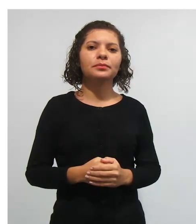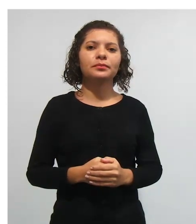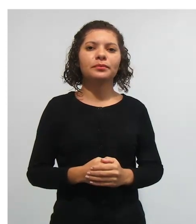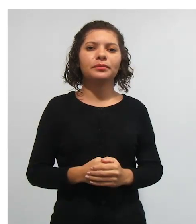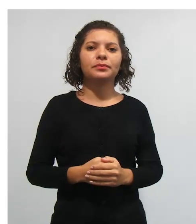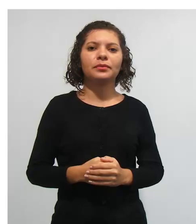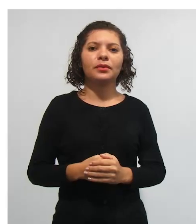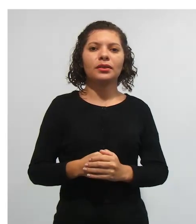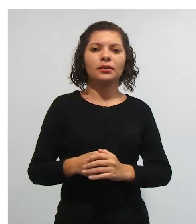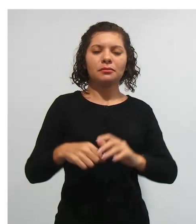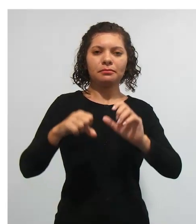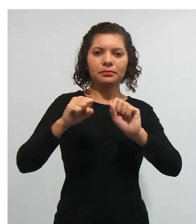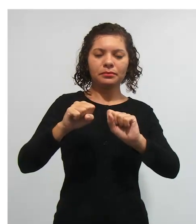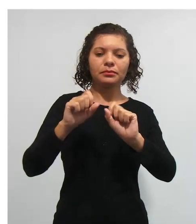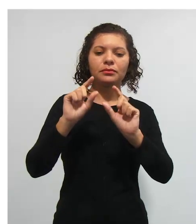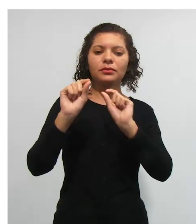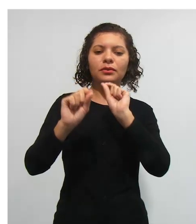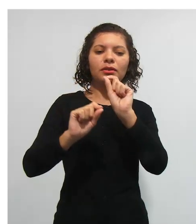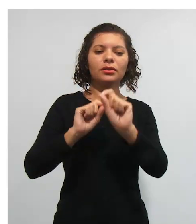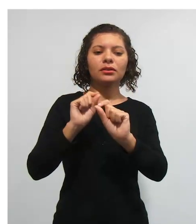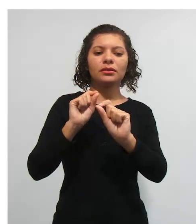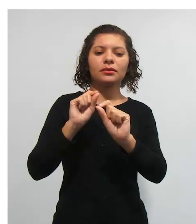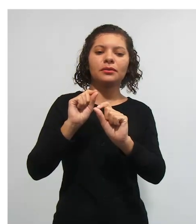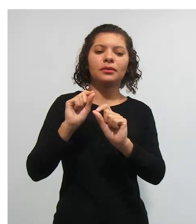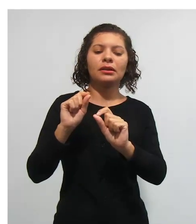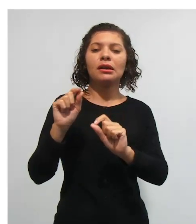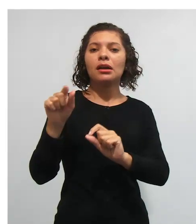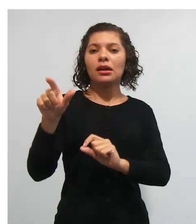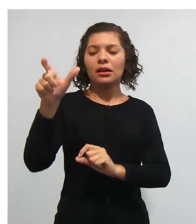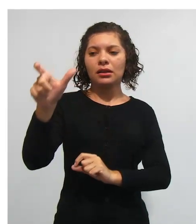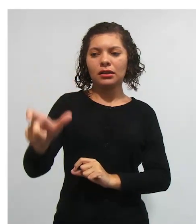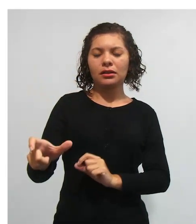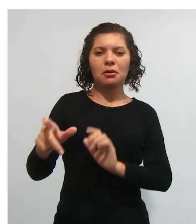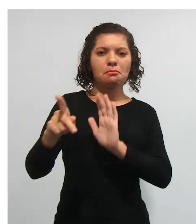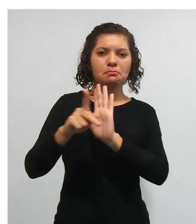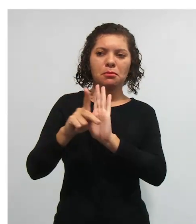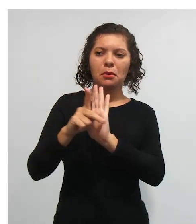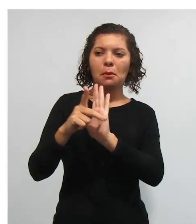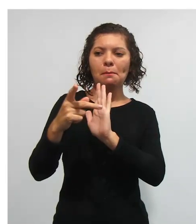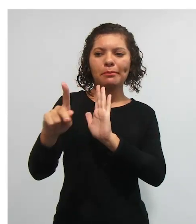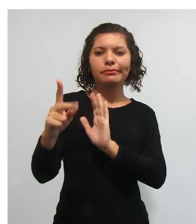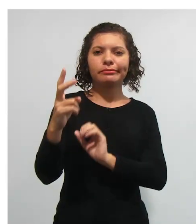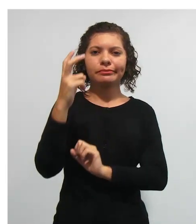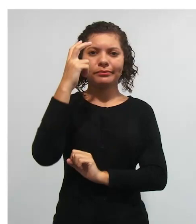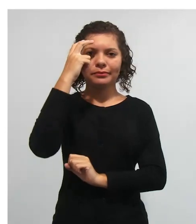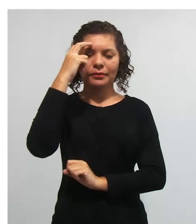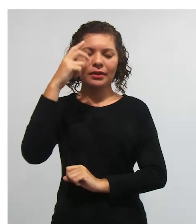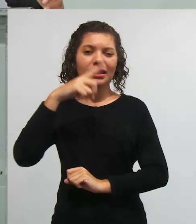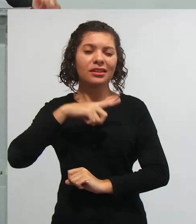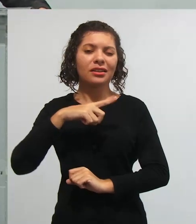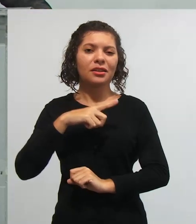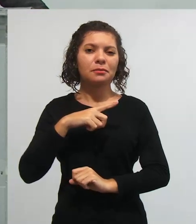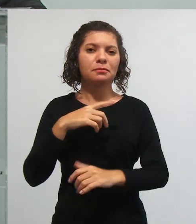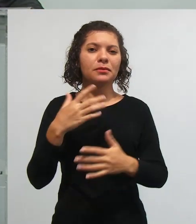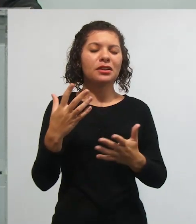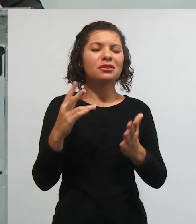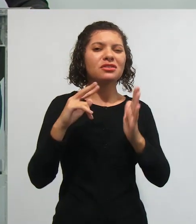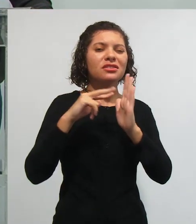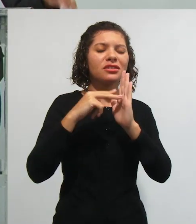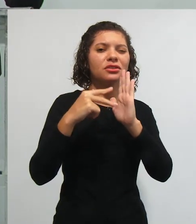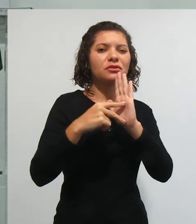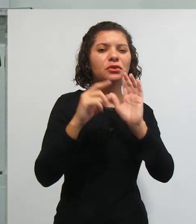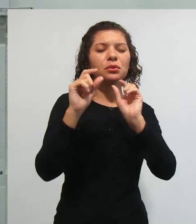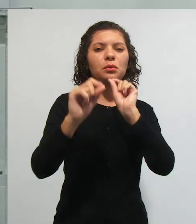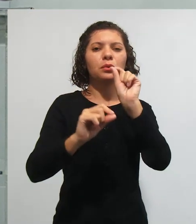essencial pode conservar a afimação que lhe é própria volta aqui então quando eu estou falando